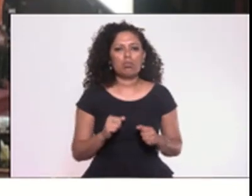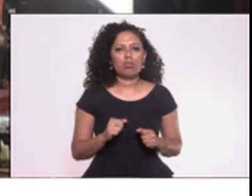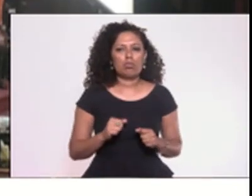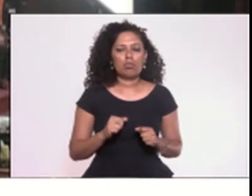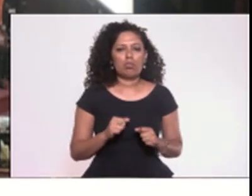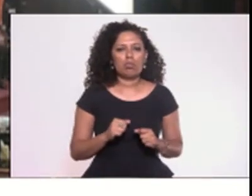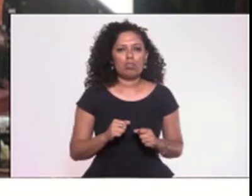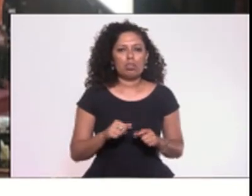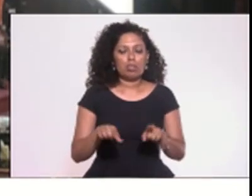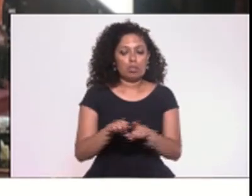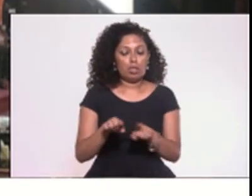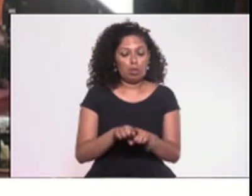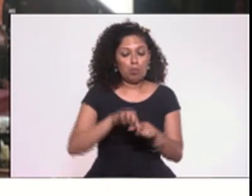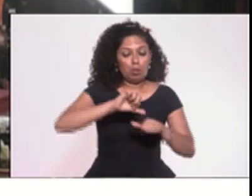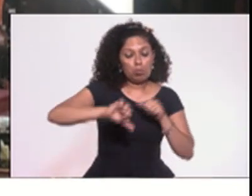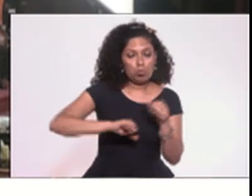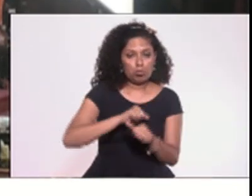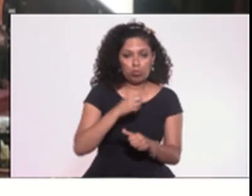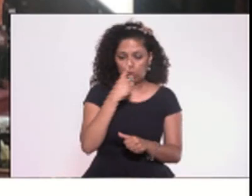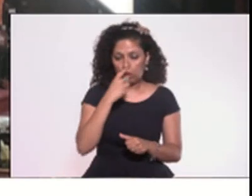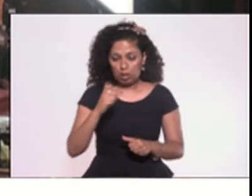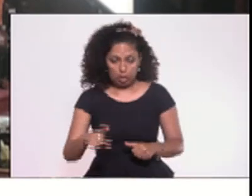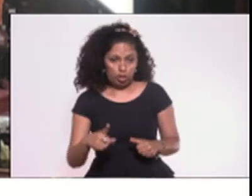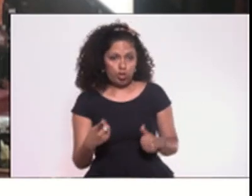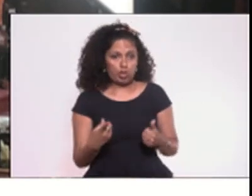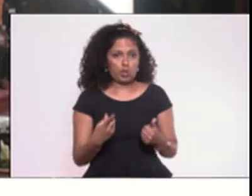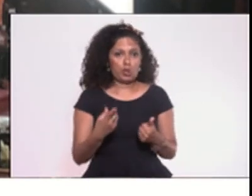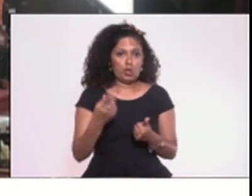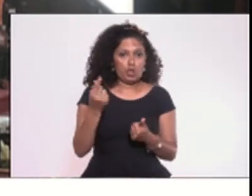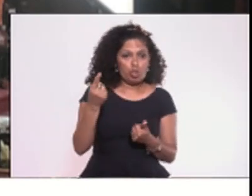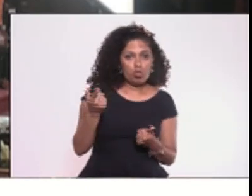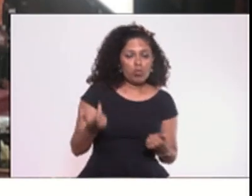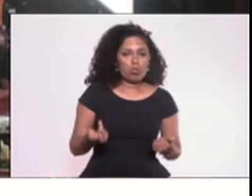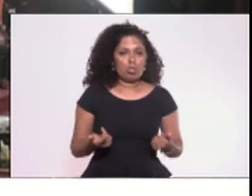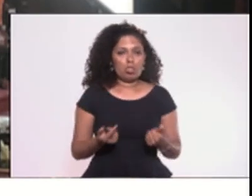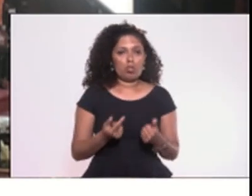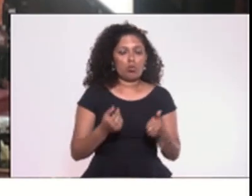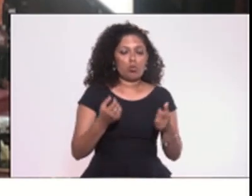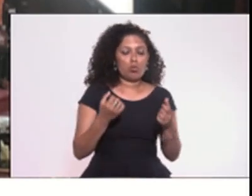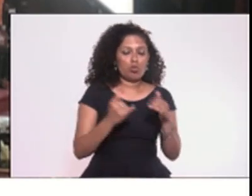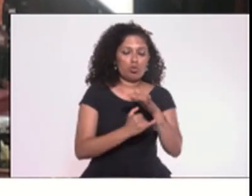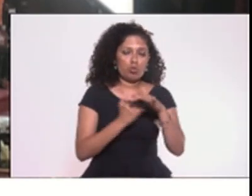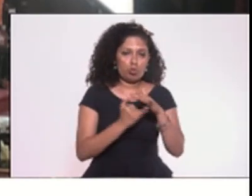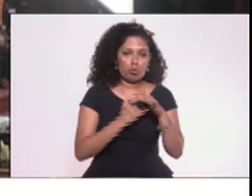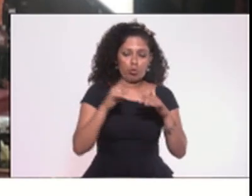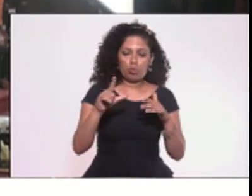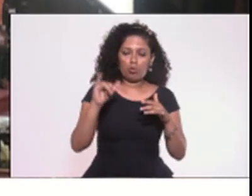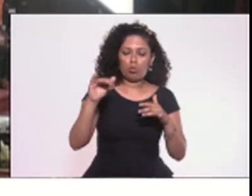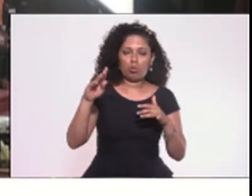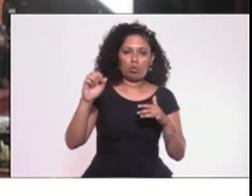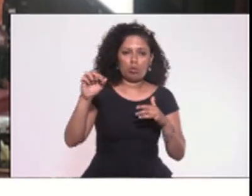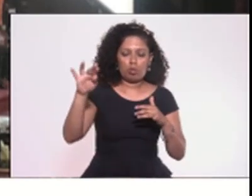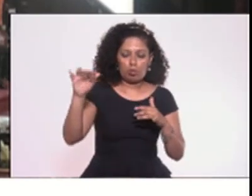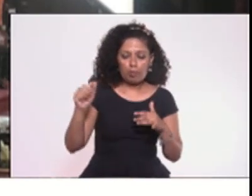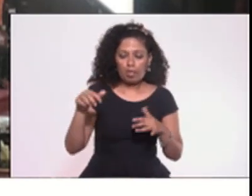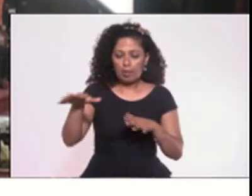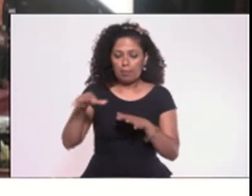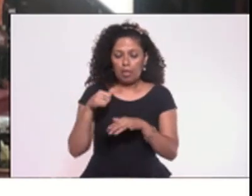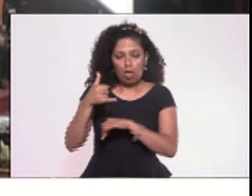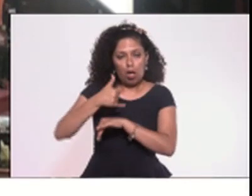Pollen também transforma resíduos em receita. O Instituto Liberta faz a captação de óleo e eles já